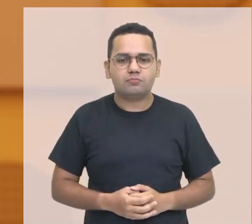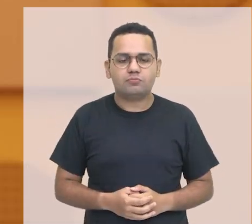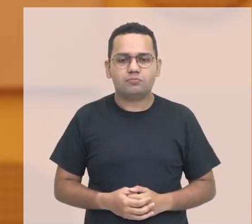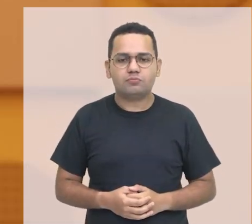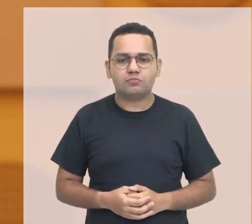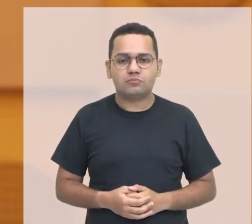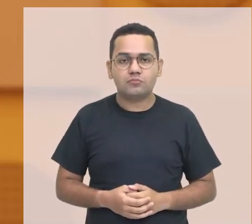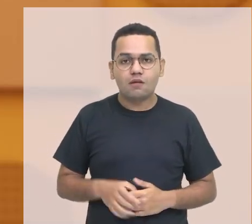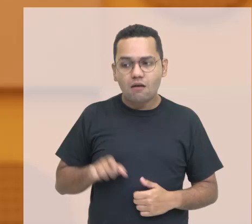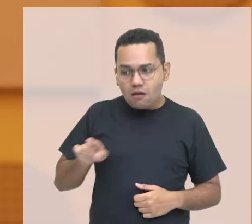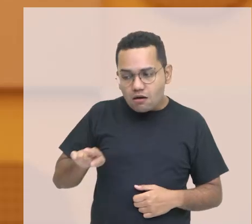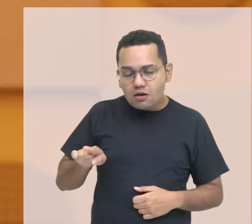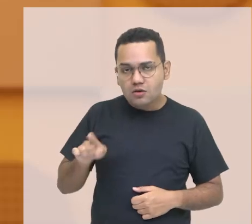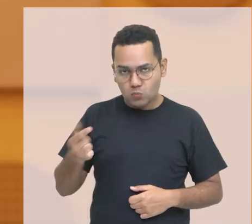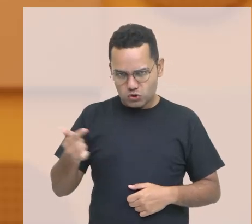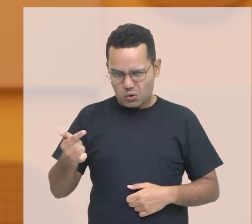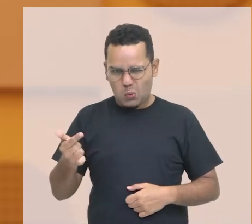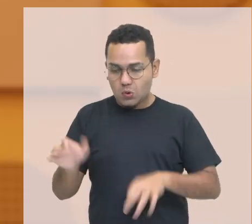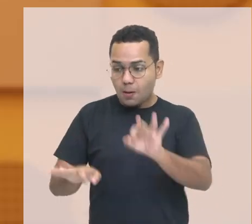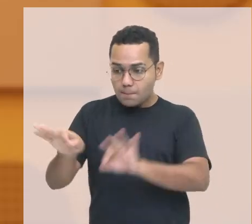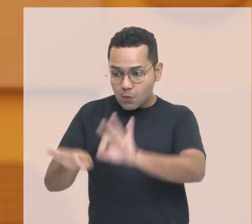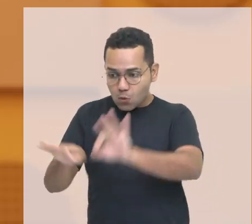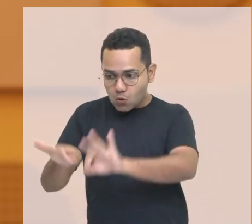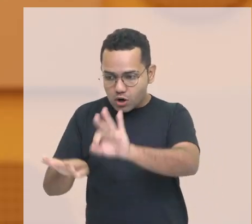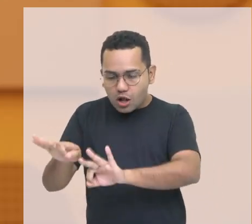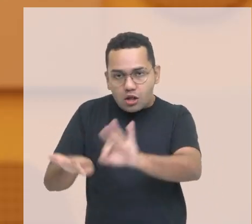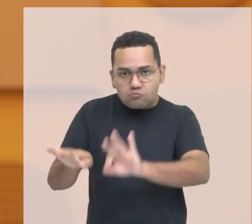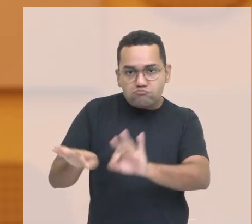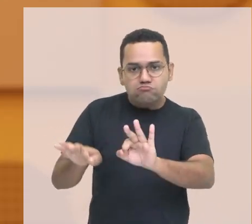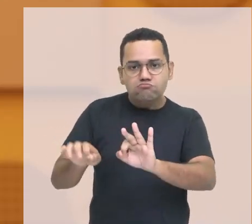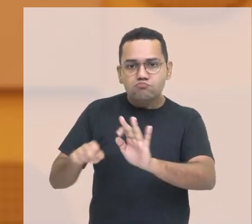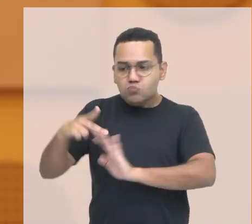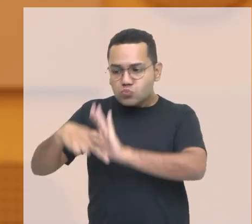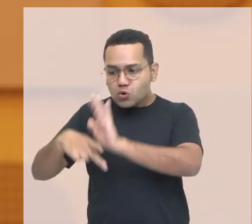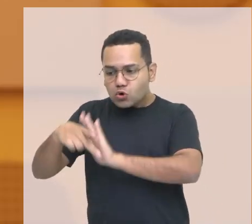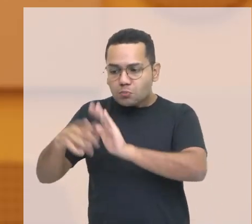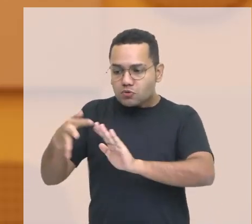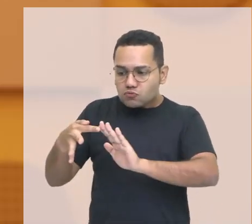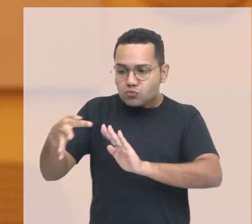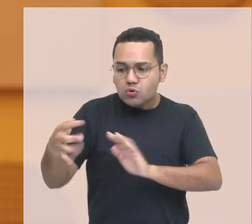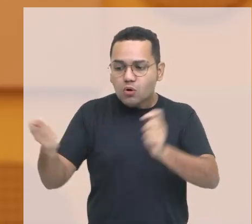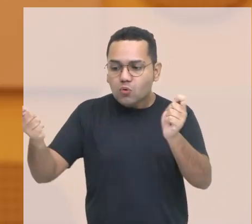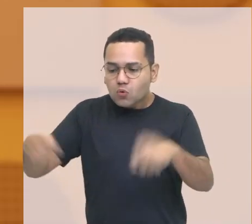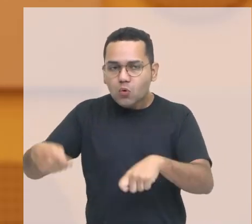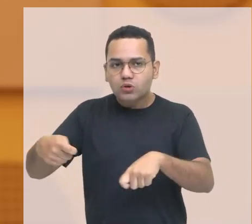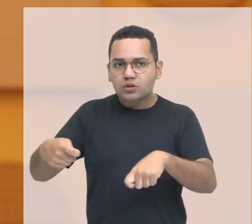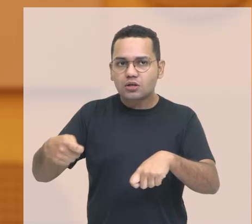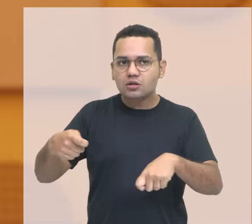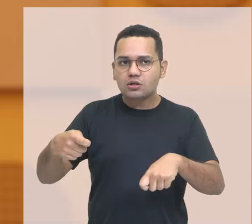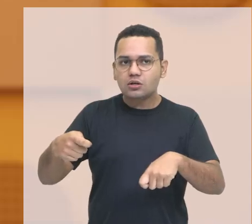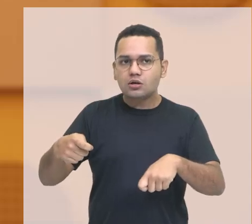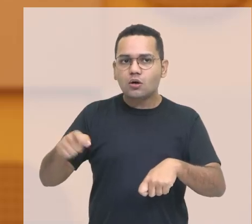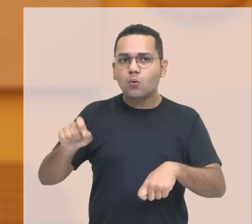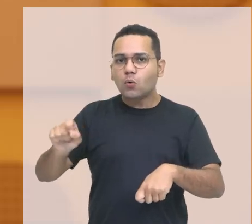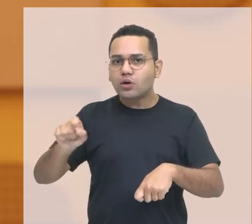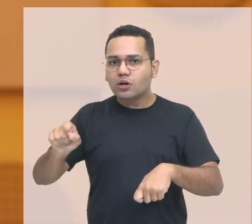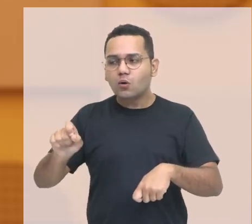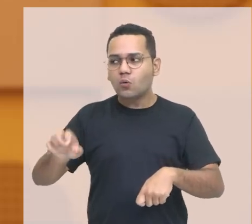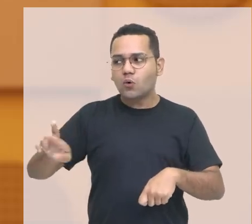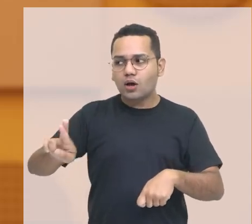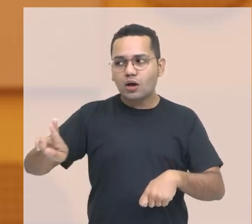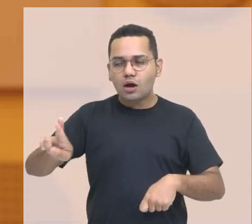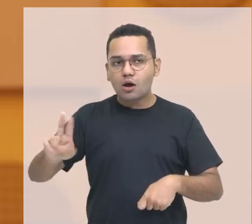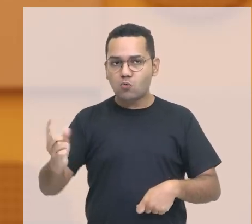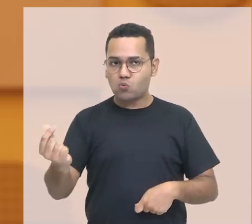começando, né, e preparando o terreno para o Plano Real, que até então será a